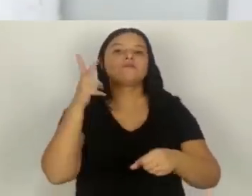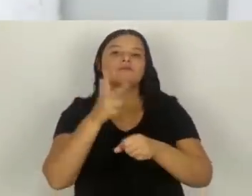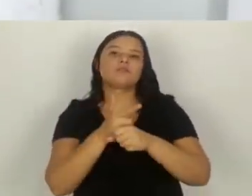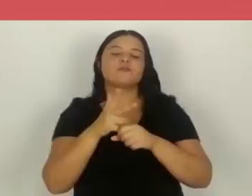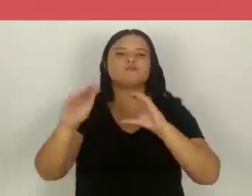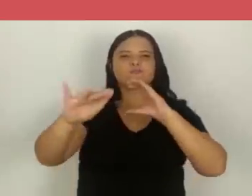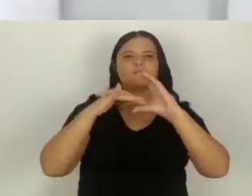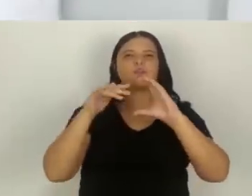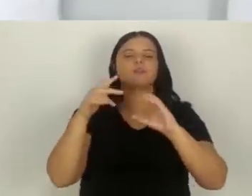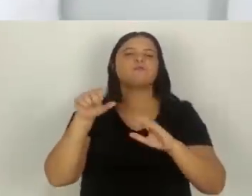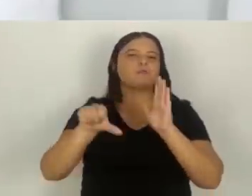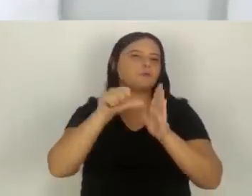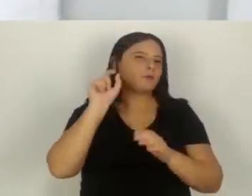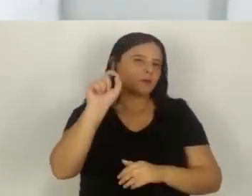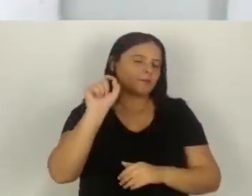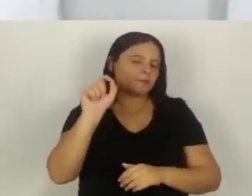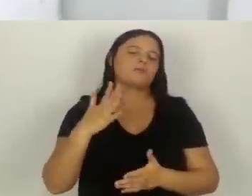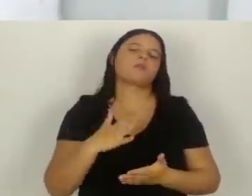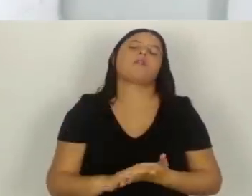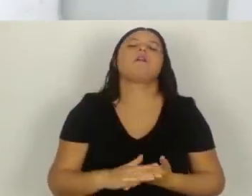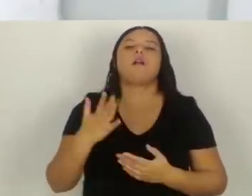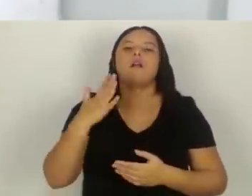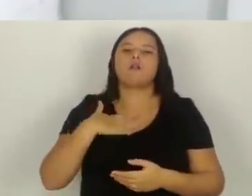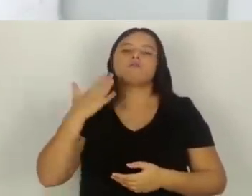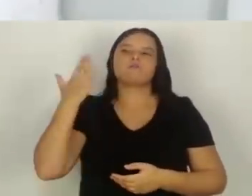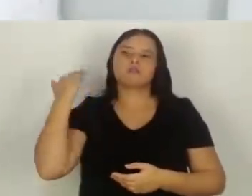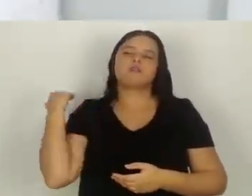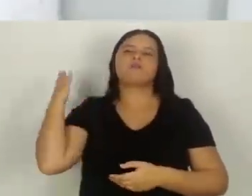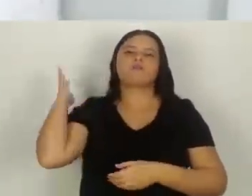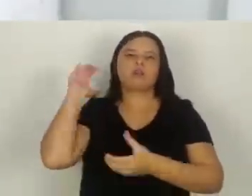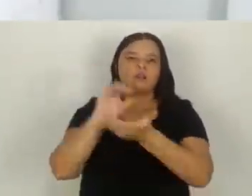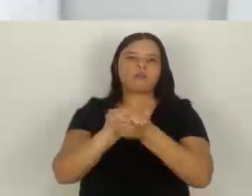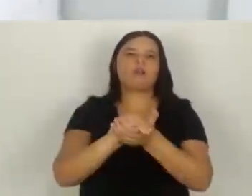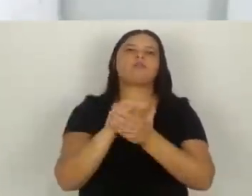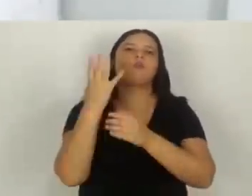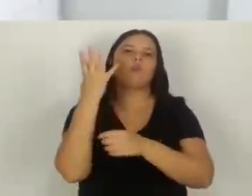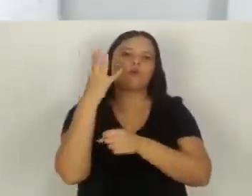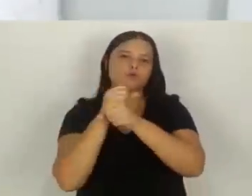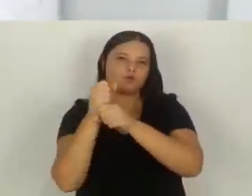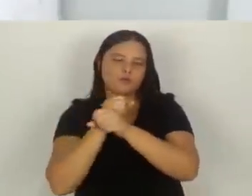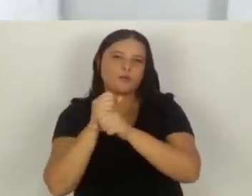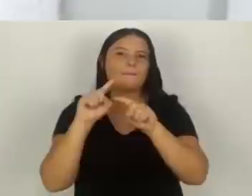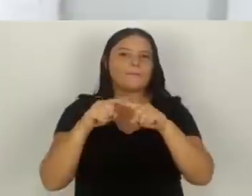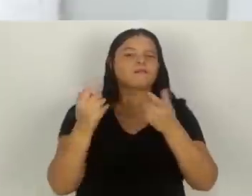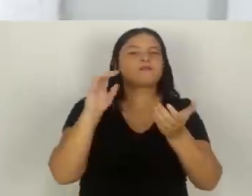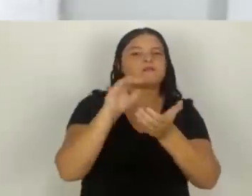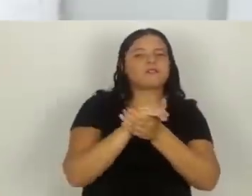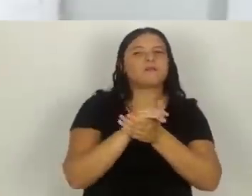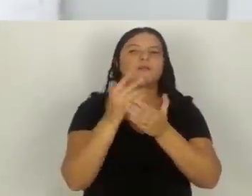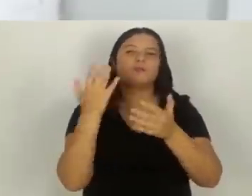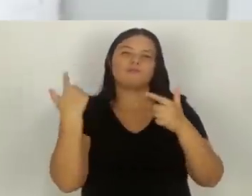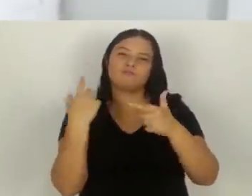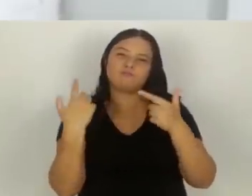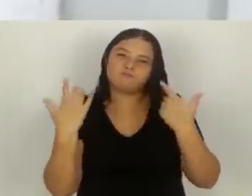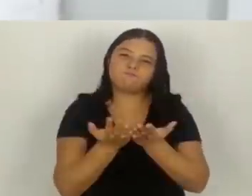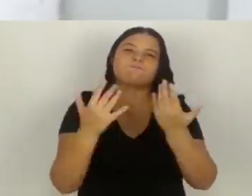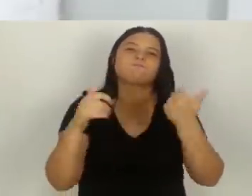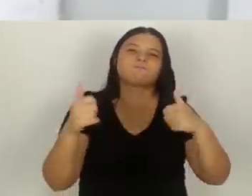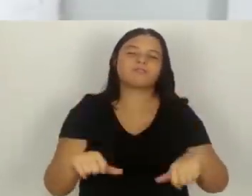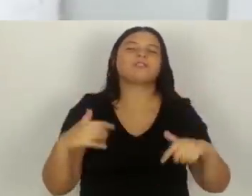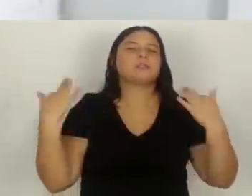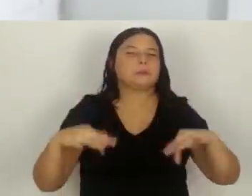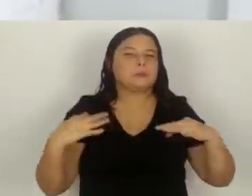bem legal. O primeiro e-mail diz o seguinte: sou casada há 4 anos. Meu casamento está passando por uma crise que para